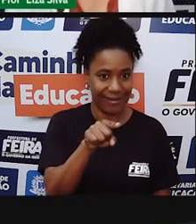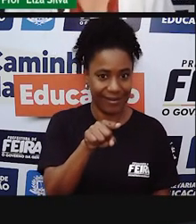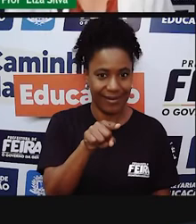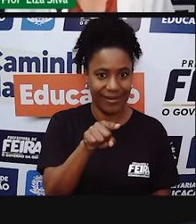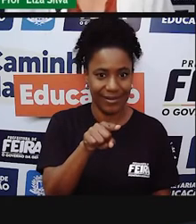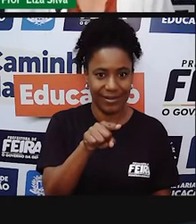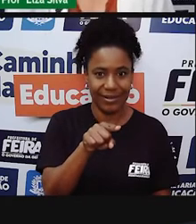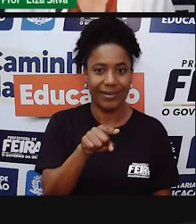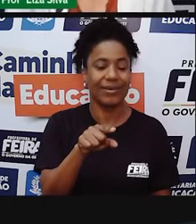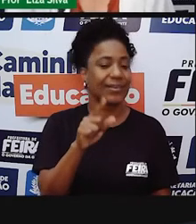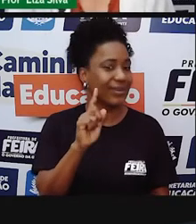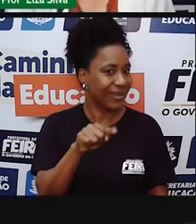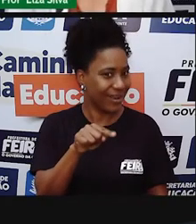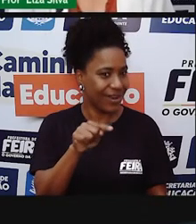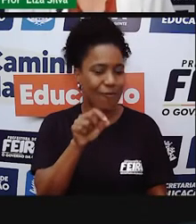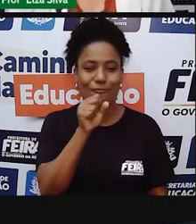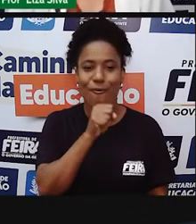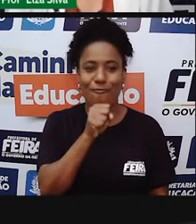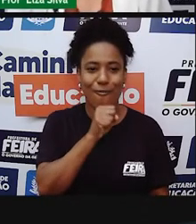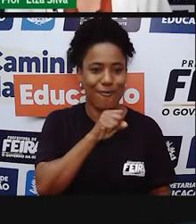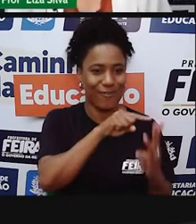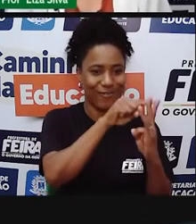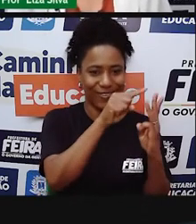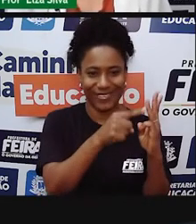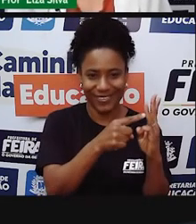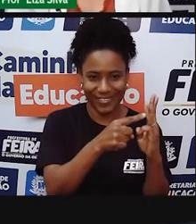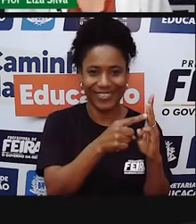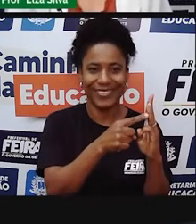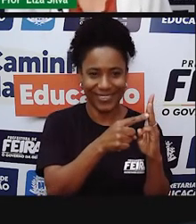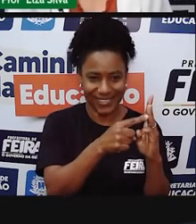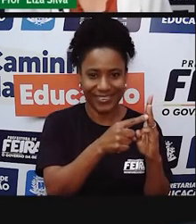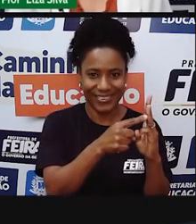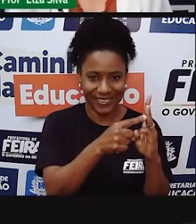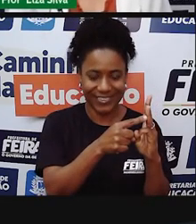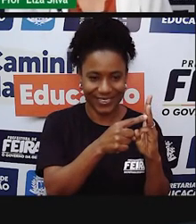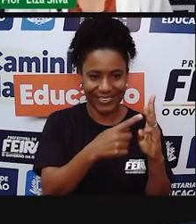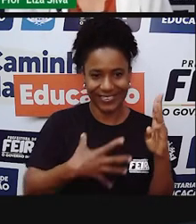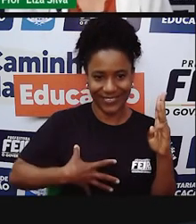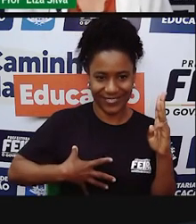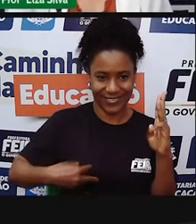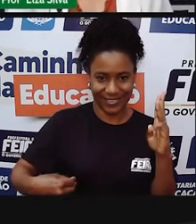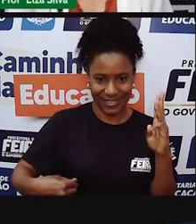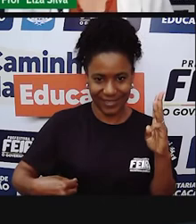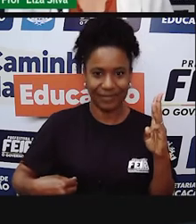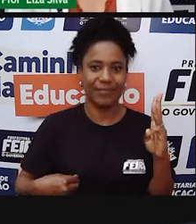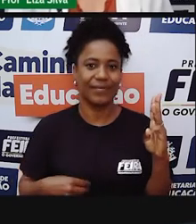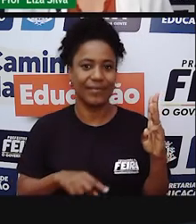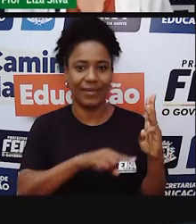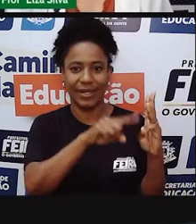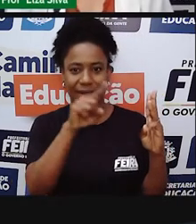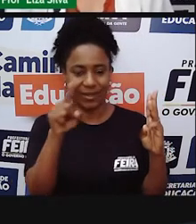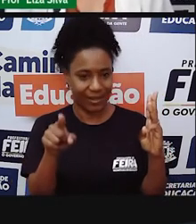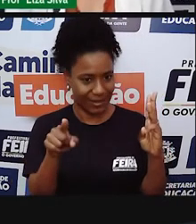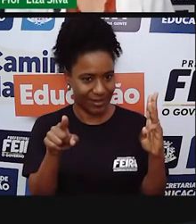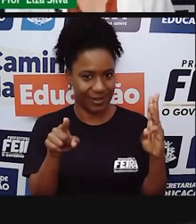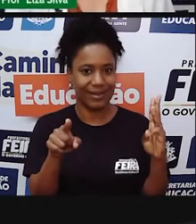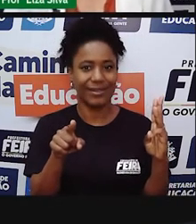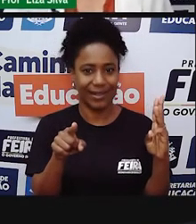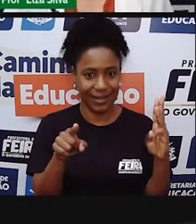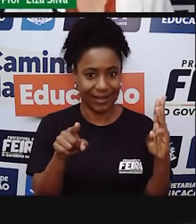o grandfather dos três filhos do Homer, né? Grandfather, avô. Já a Mona é a